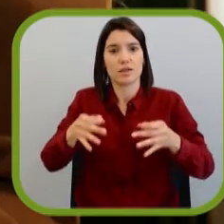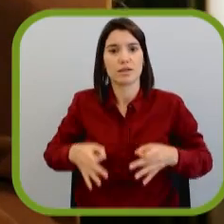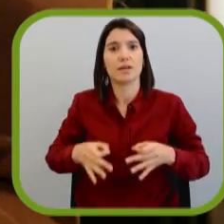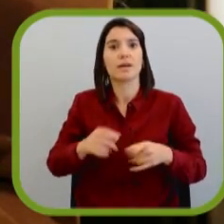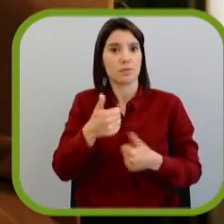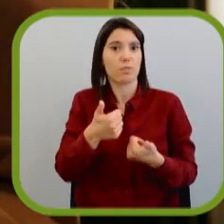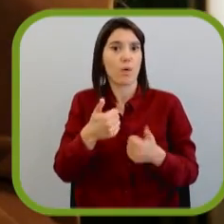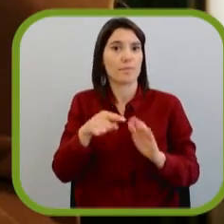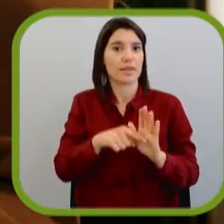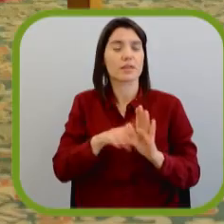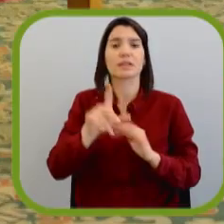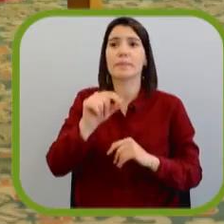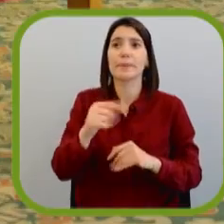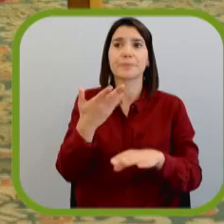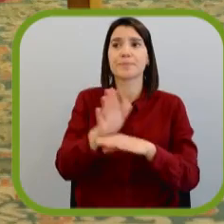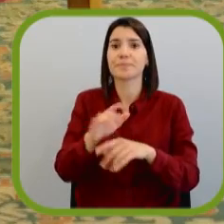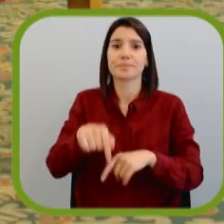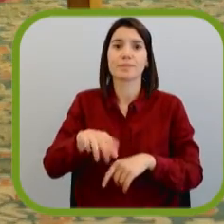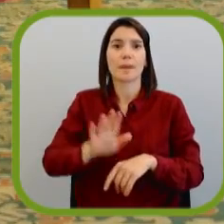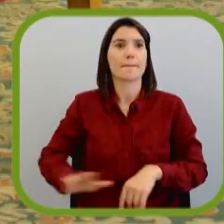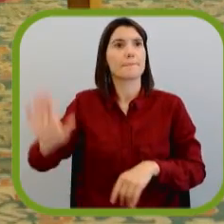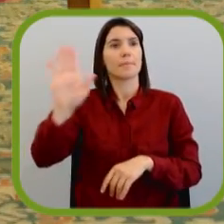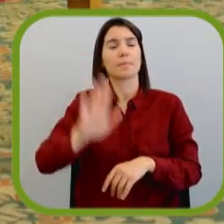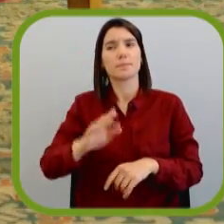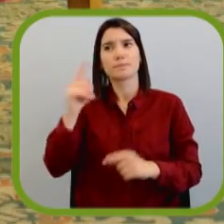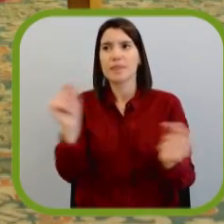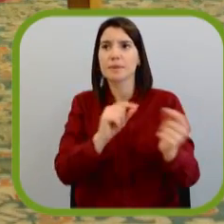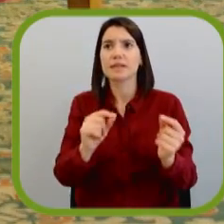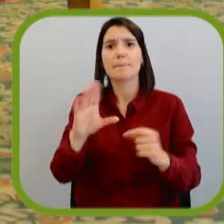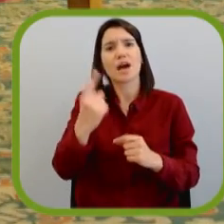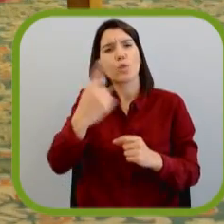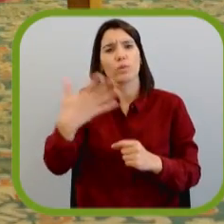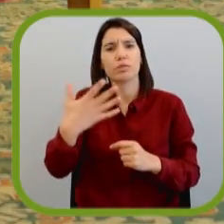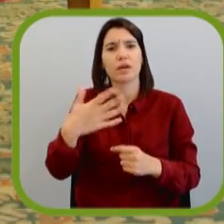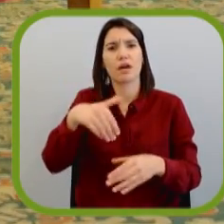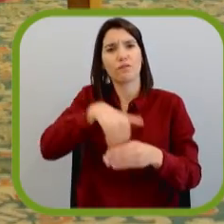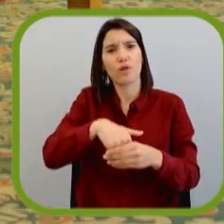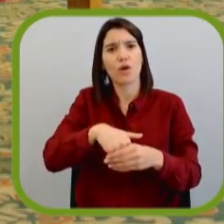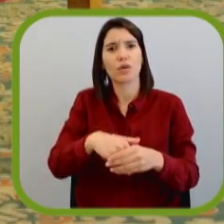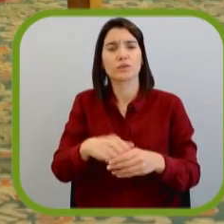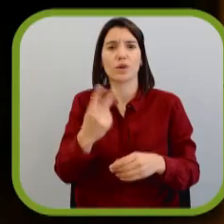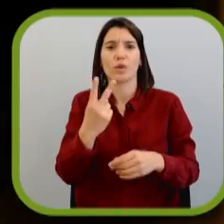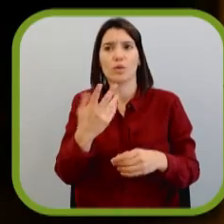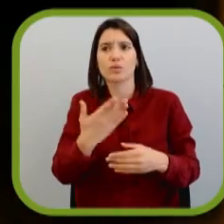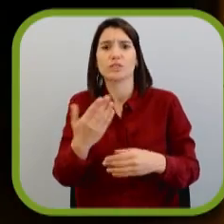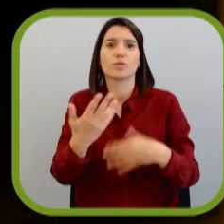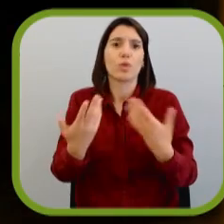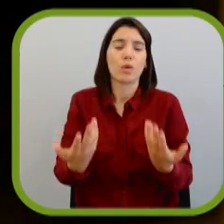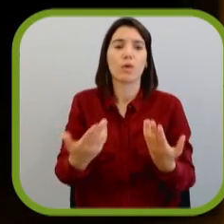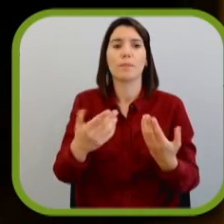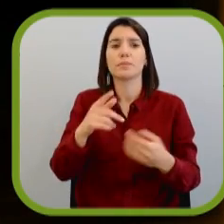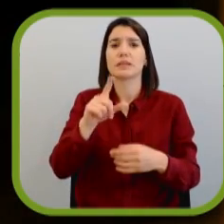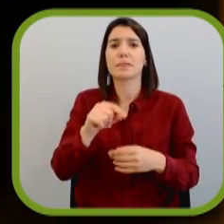medida, mas acho que, por exemplo, podíamos falar também como país, lá está, a debater este assunto, porque não abrir mais um dia de votação, por exemplo, o voto